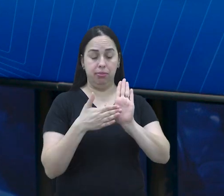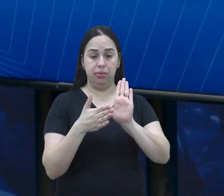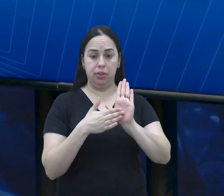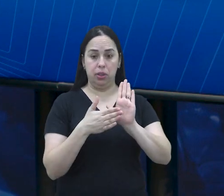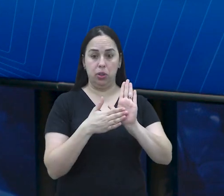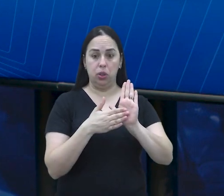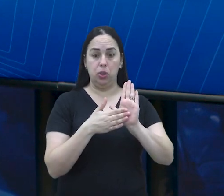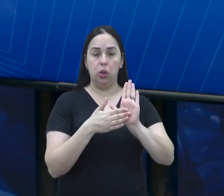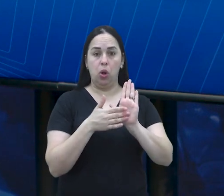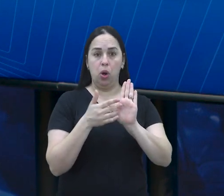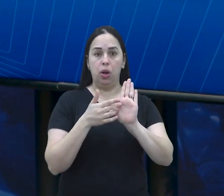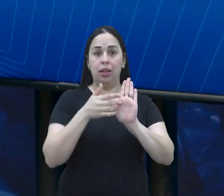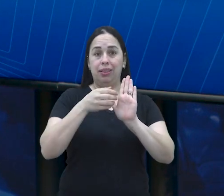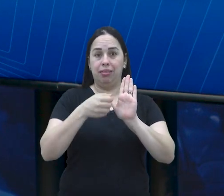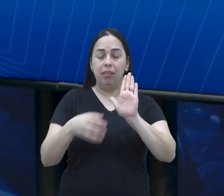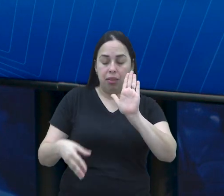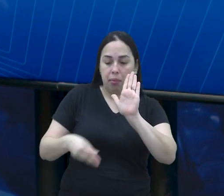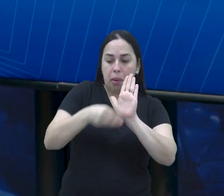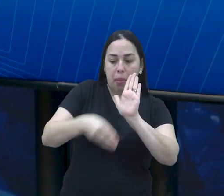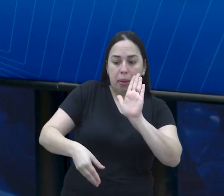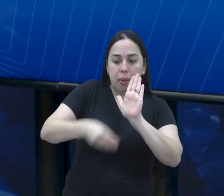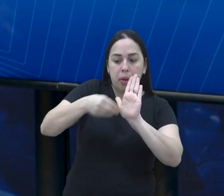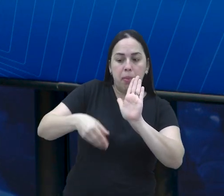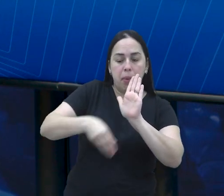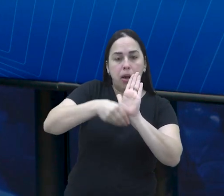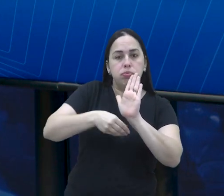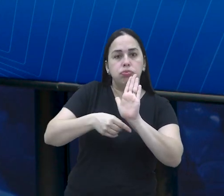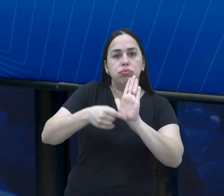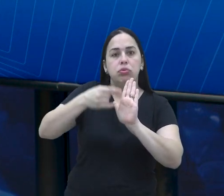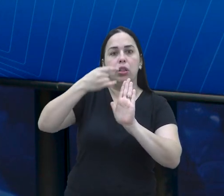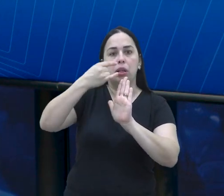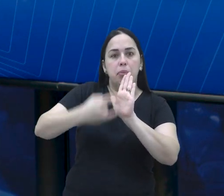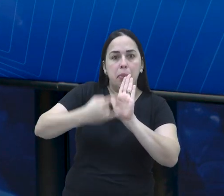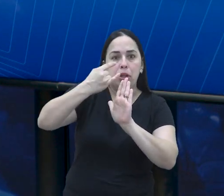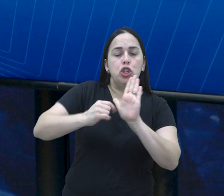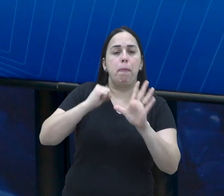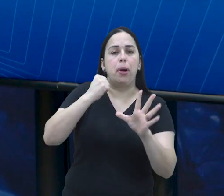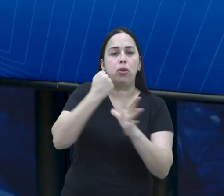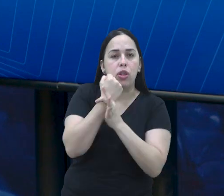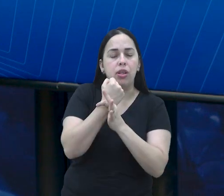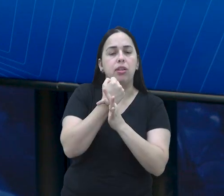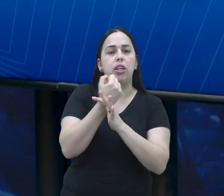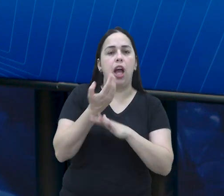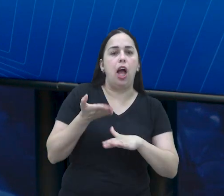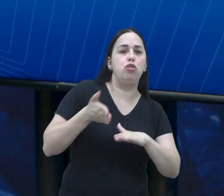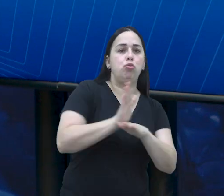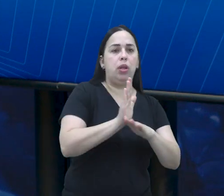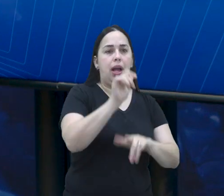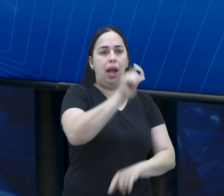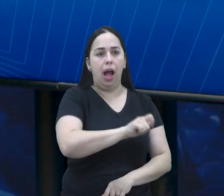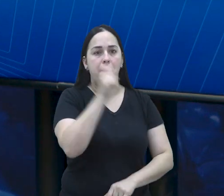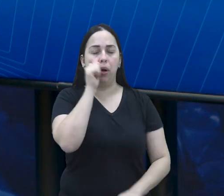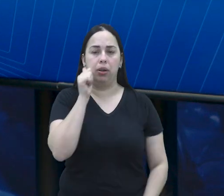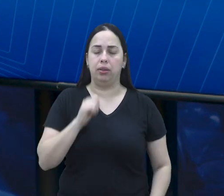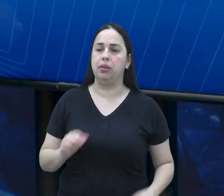que outras medidas poderão ser, né, concedidas que beneficiam a